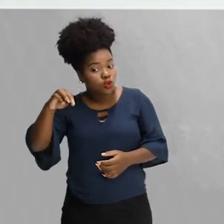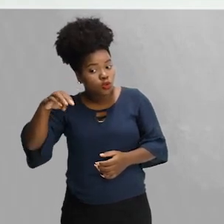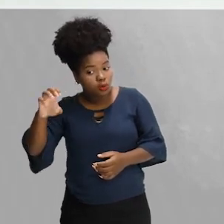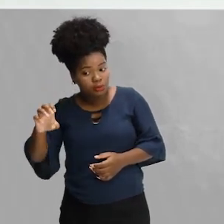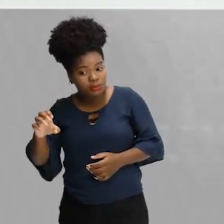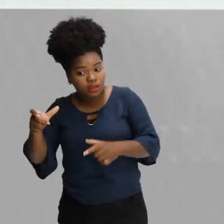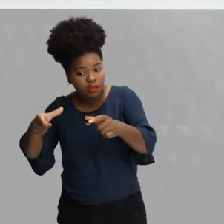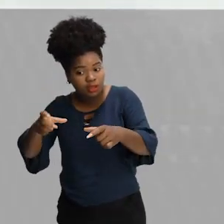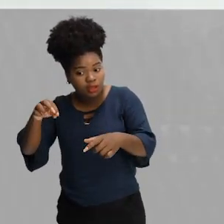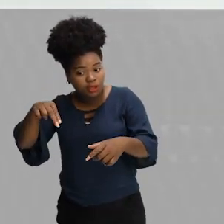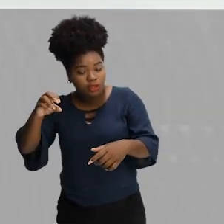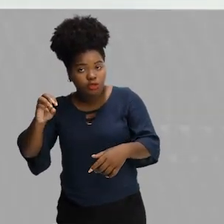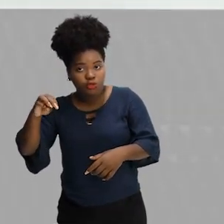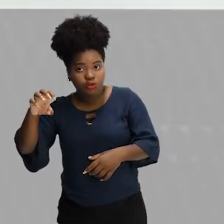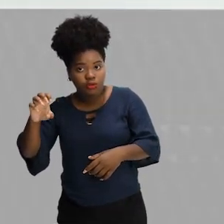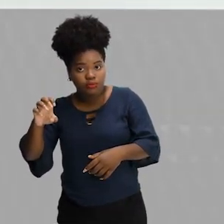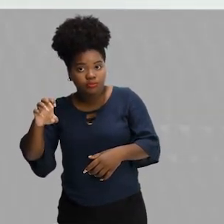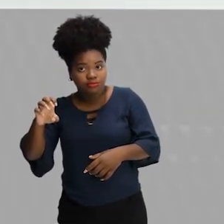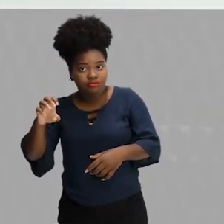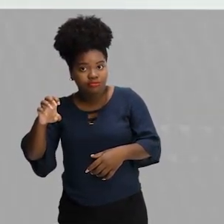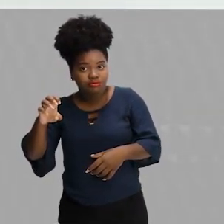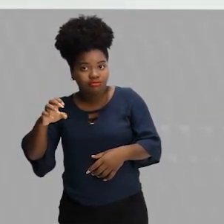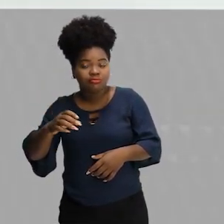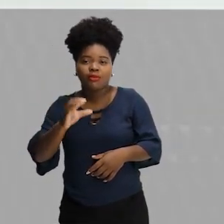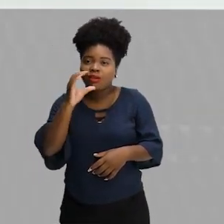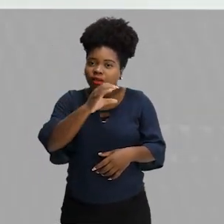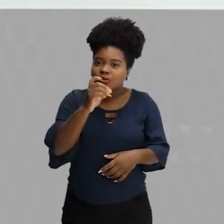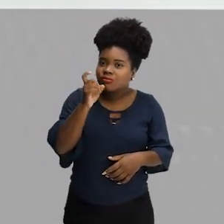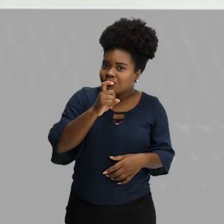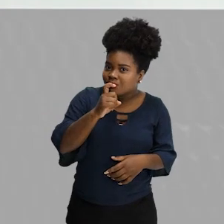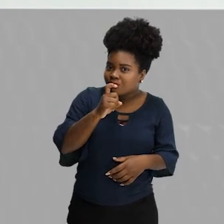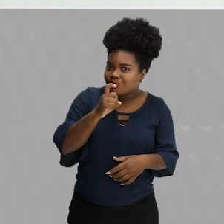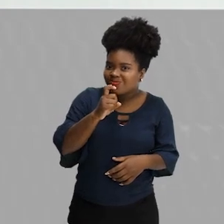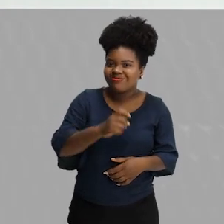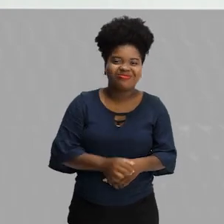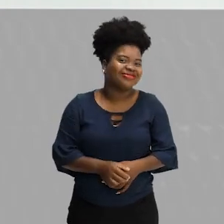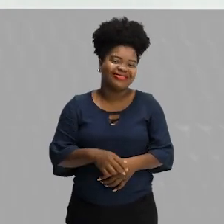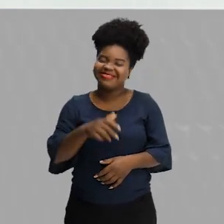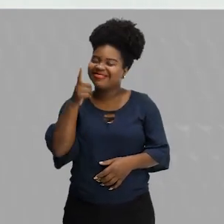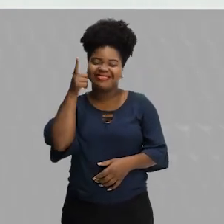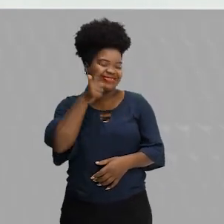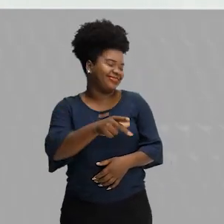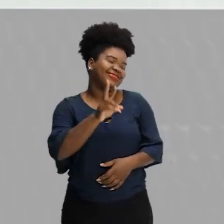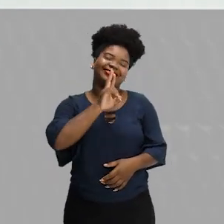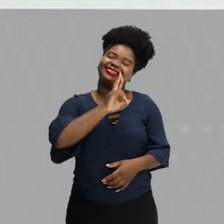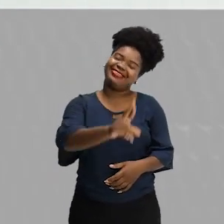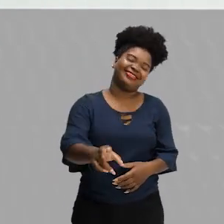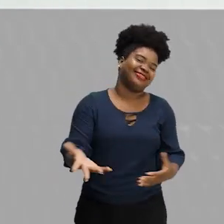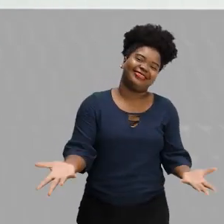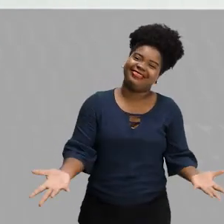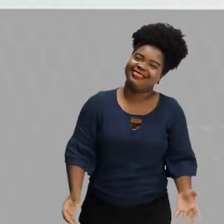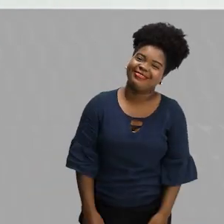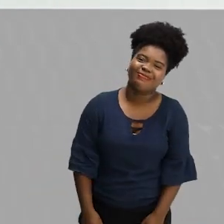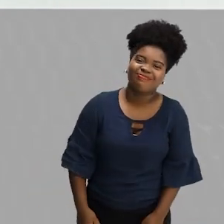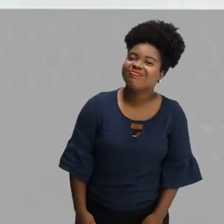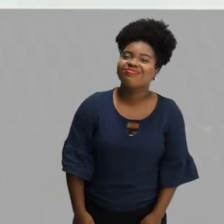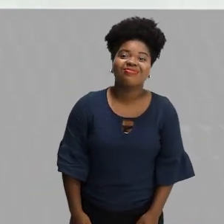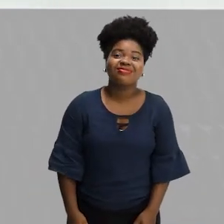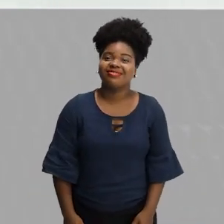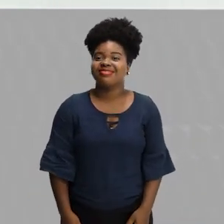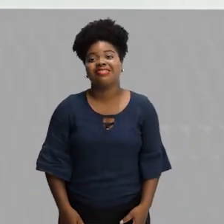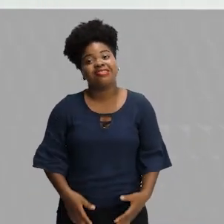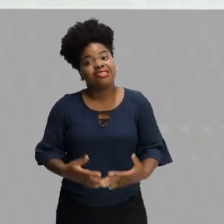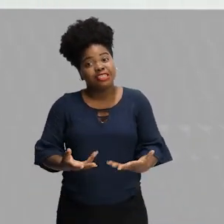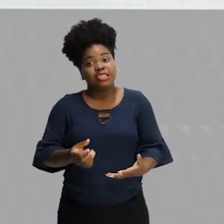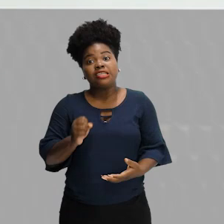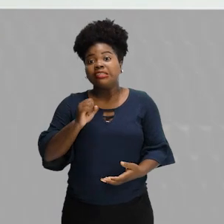lugar. Nome. É quente ou fria? Vocês não vão conseguir responder. Vocês vão chutar. Se você chutar, tem 50%